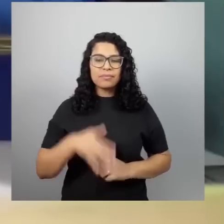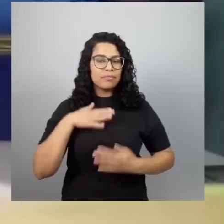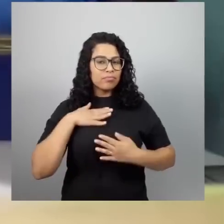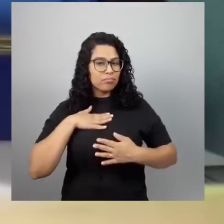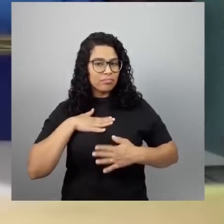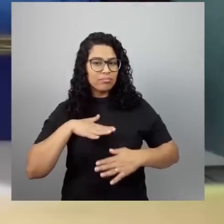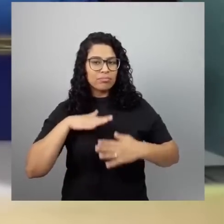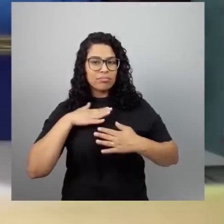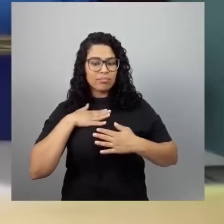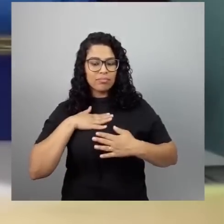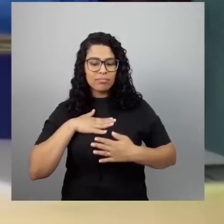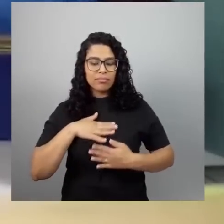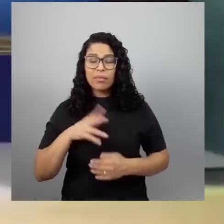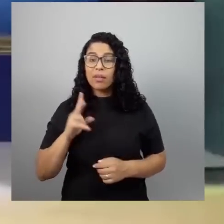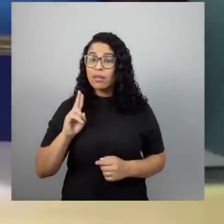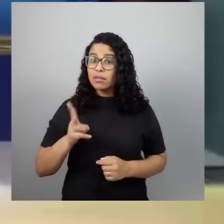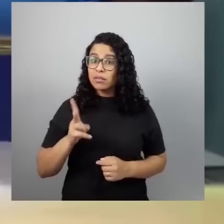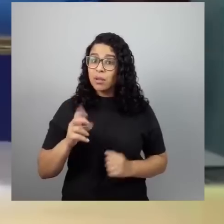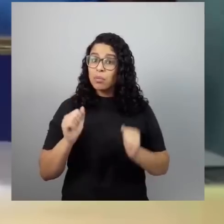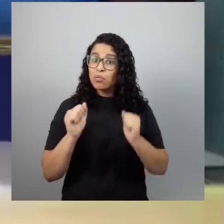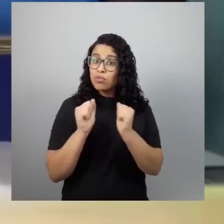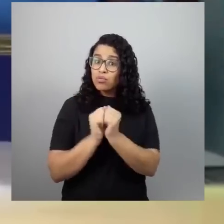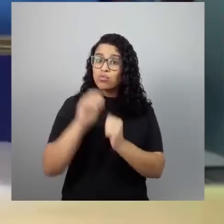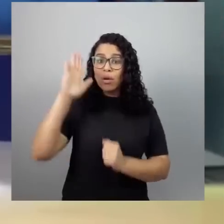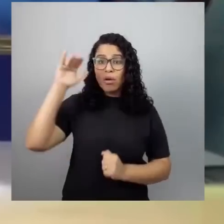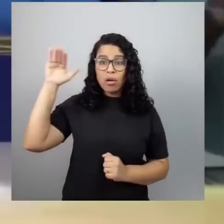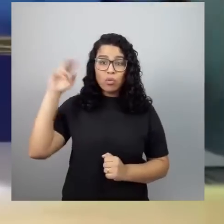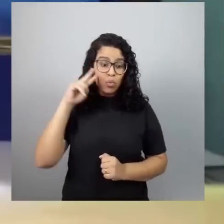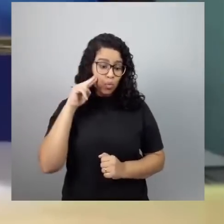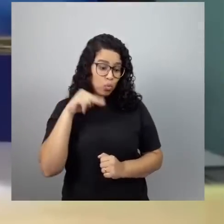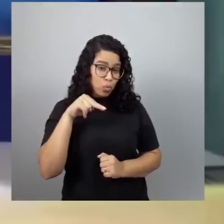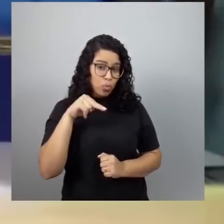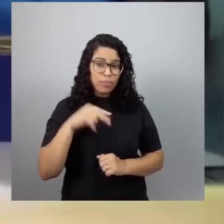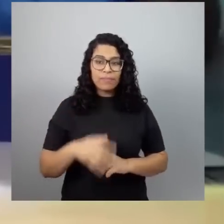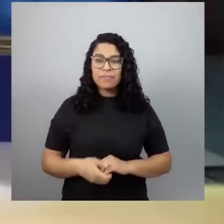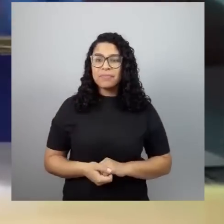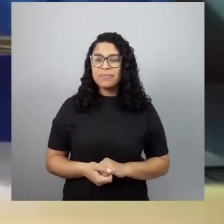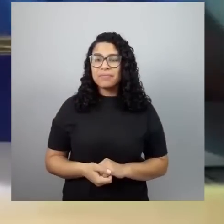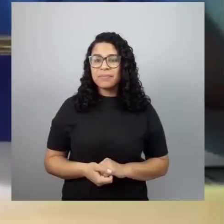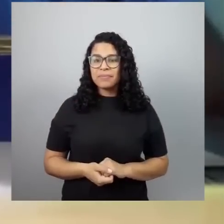Tranquilo. E sempre façam com a supervisão de adulto, tá bom?